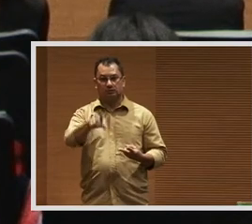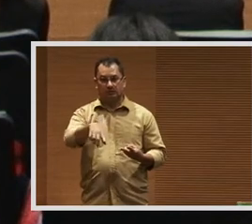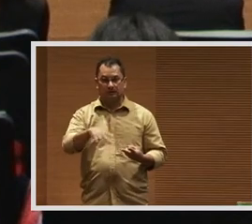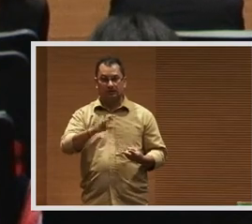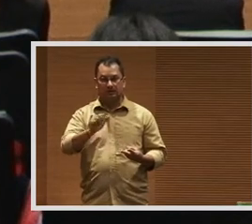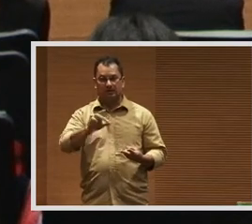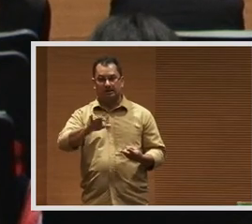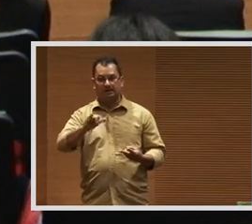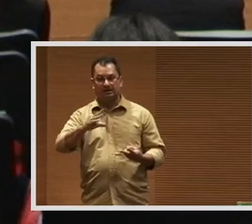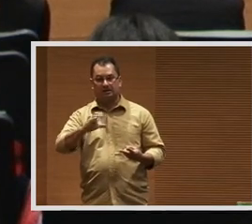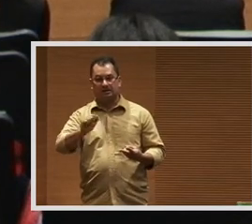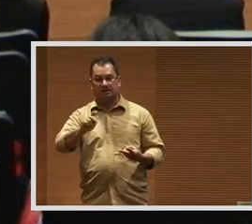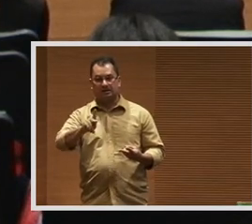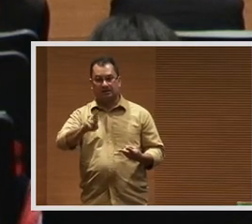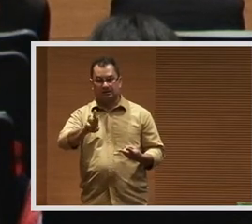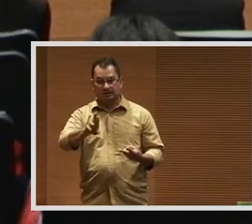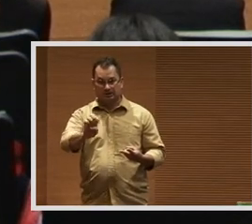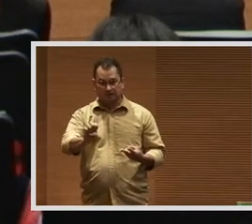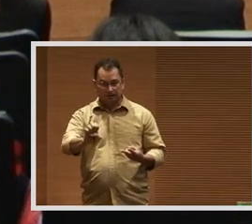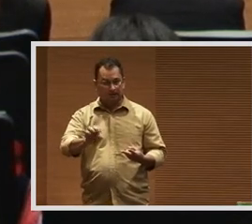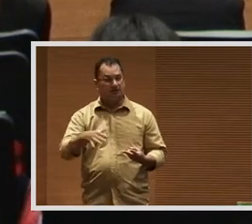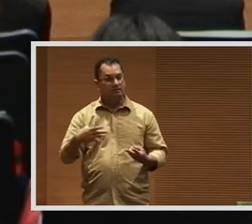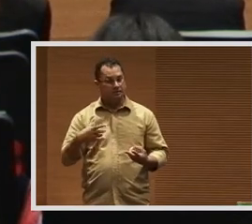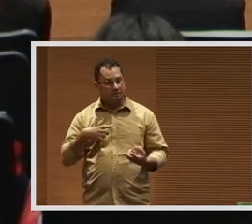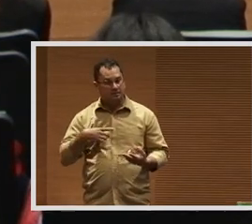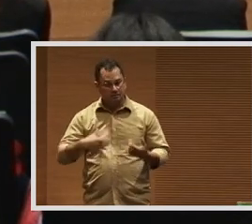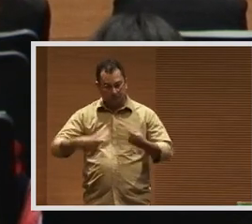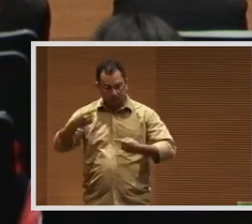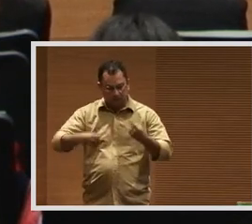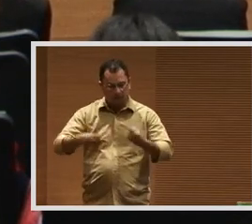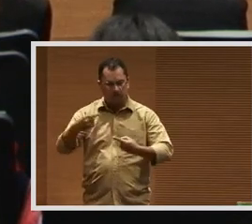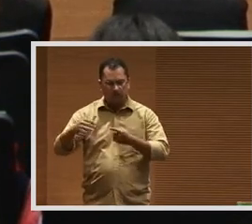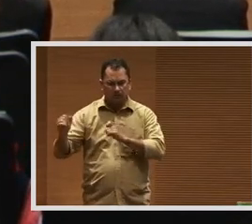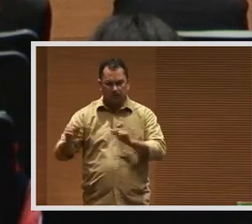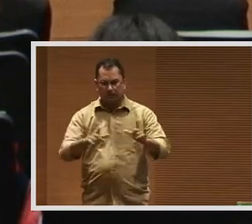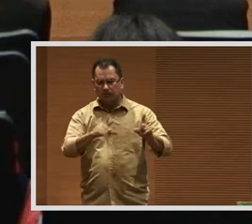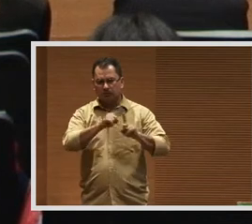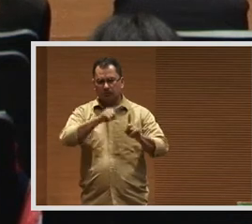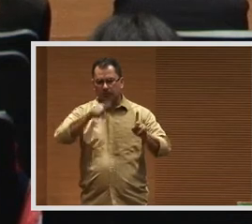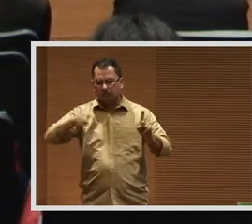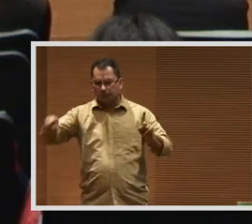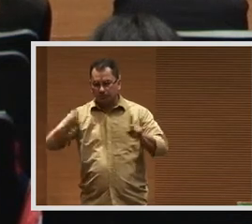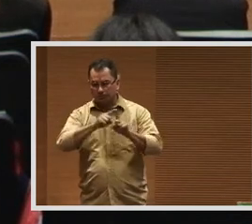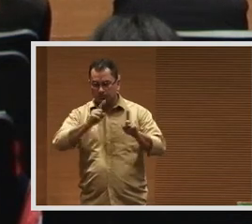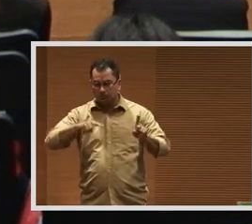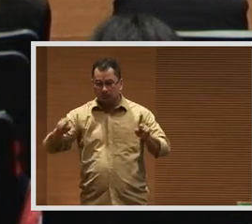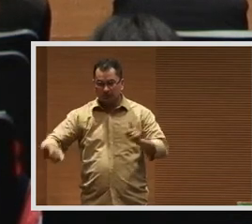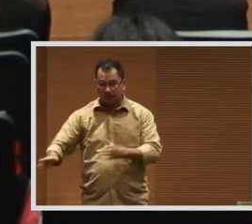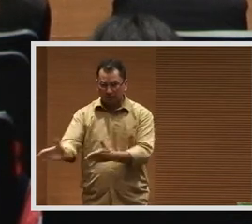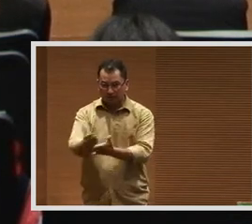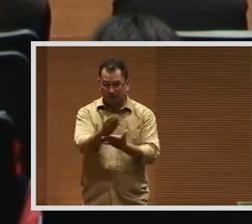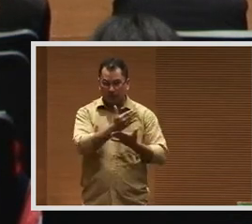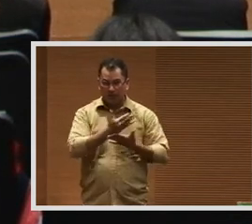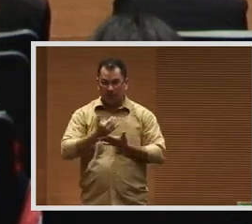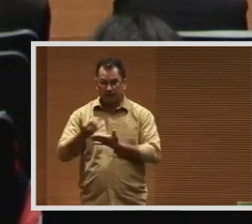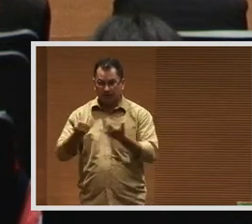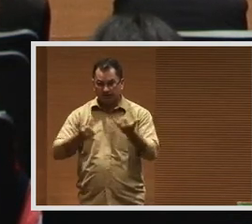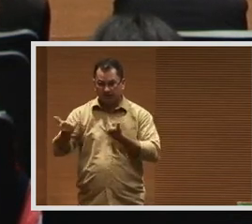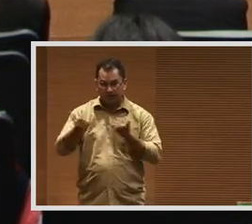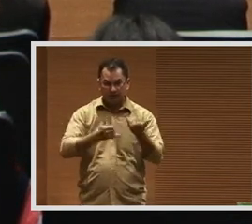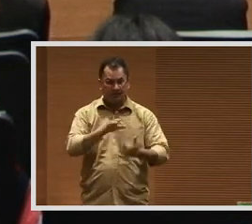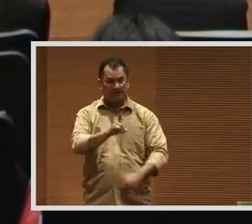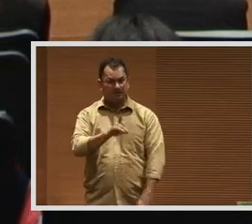fizeram uma discussão a partir de gráficos, etc., dados, né, mostrando uma... Eu